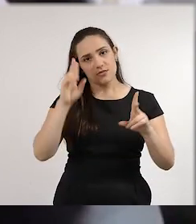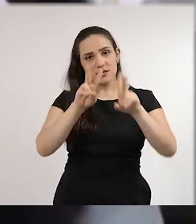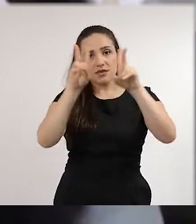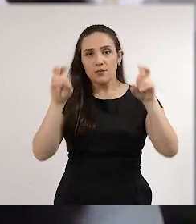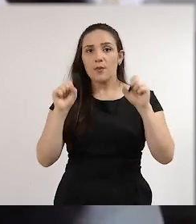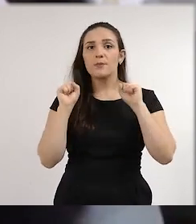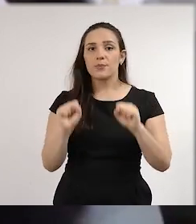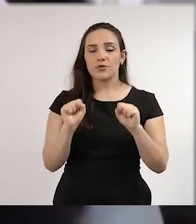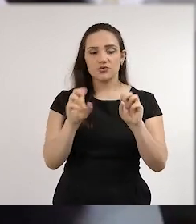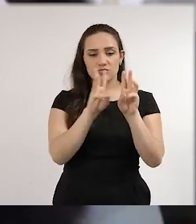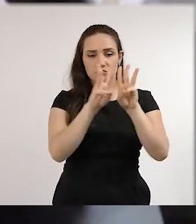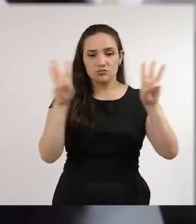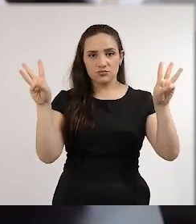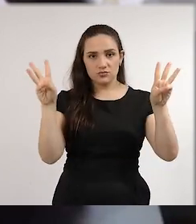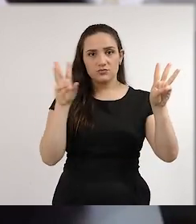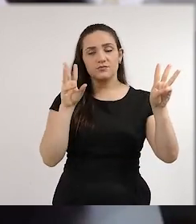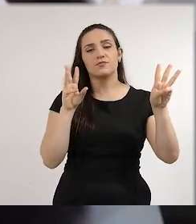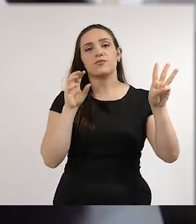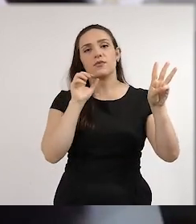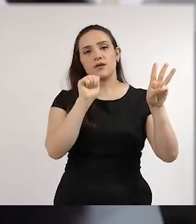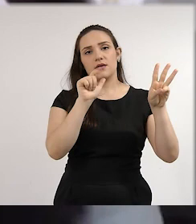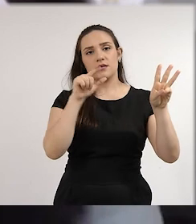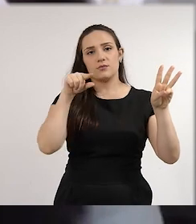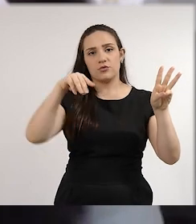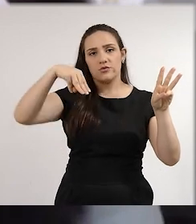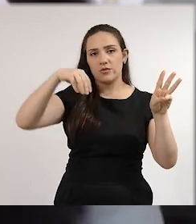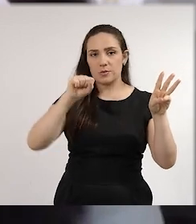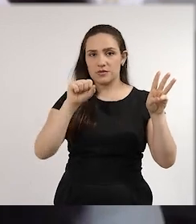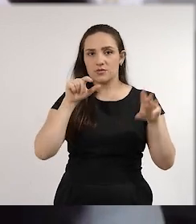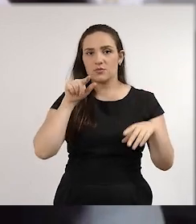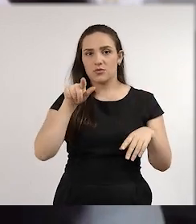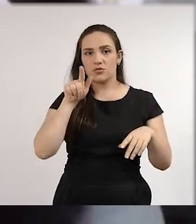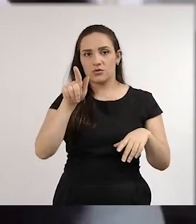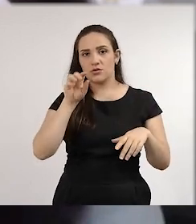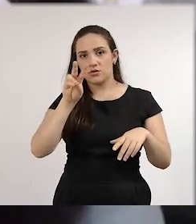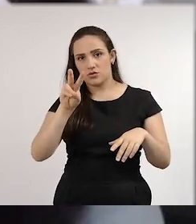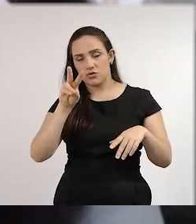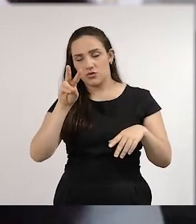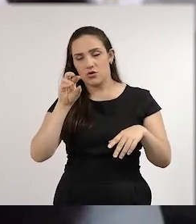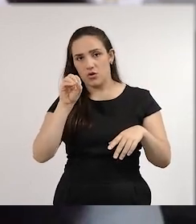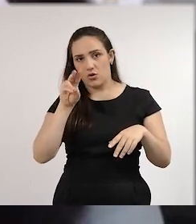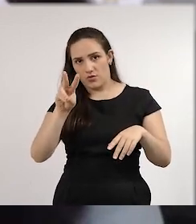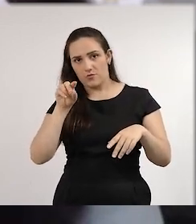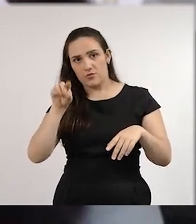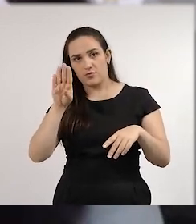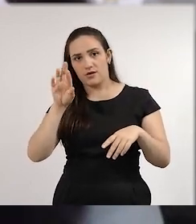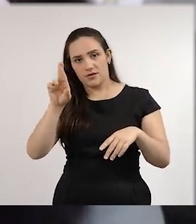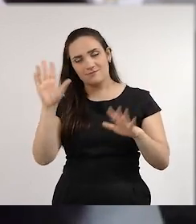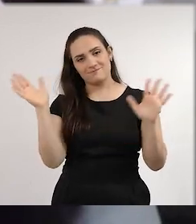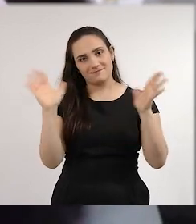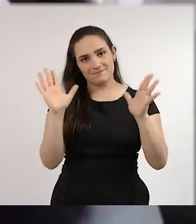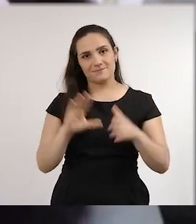acesse o www.al.ms.gov.br. Tchau, tchau.